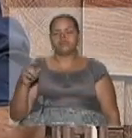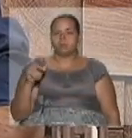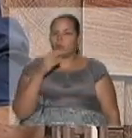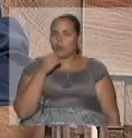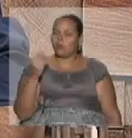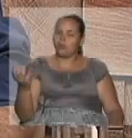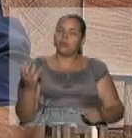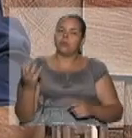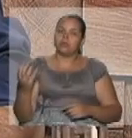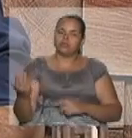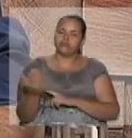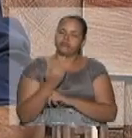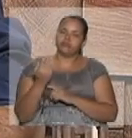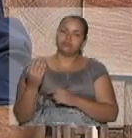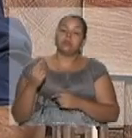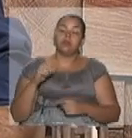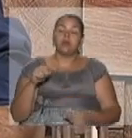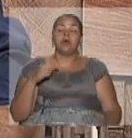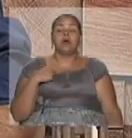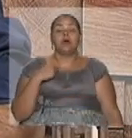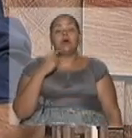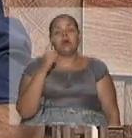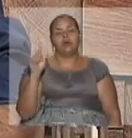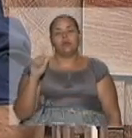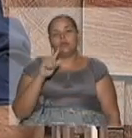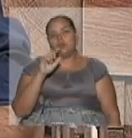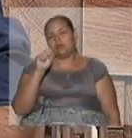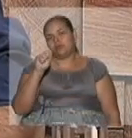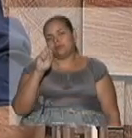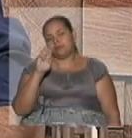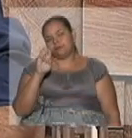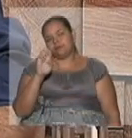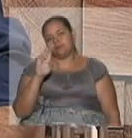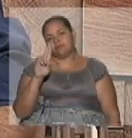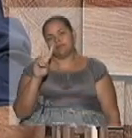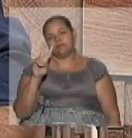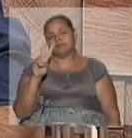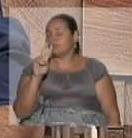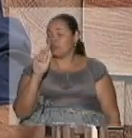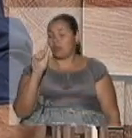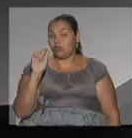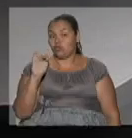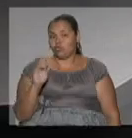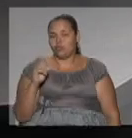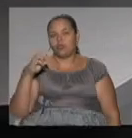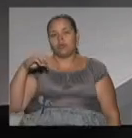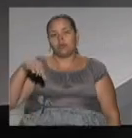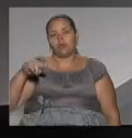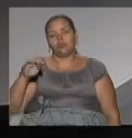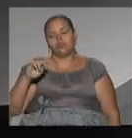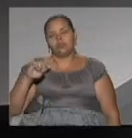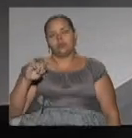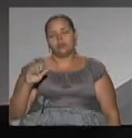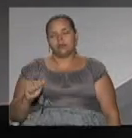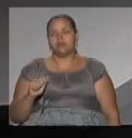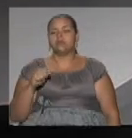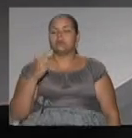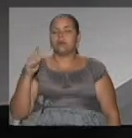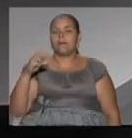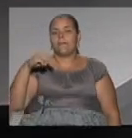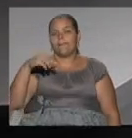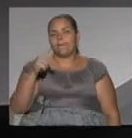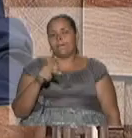muito, né? Sérgio Natureza, Sim, bom, muito que é bom. maravilhoso. Muito bom. Paulo César Pinheiro. Também,